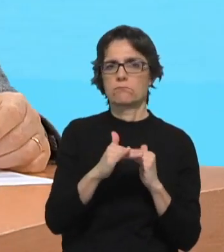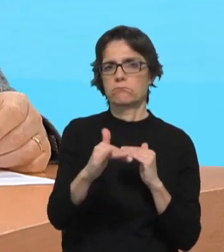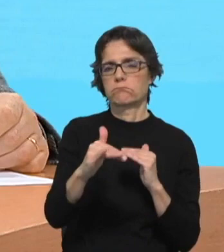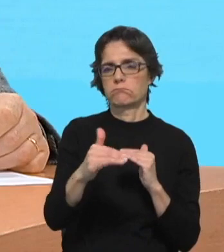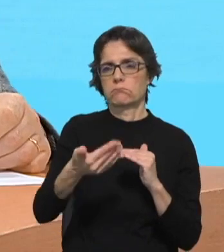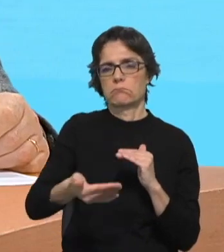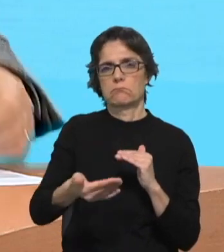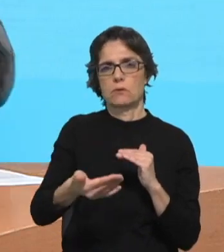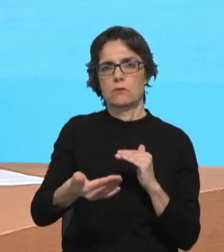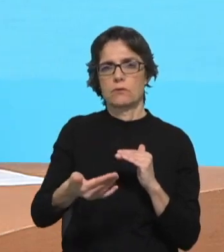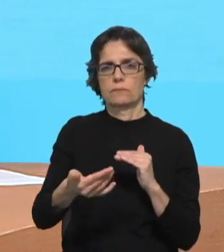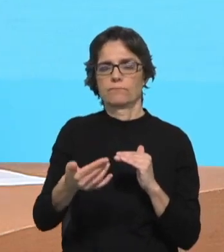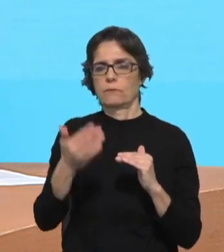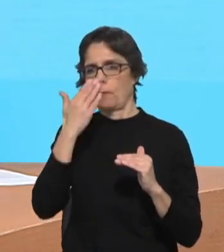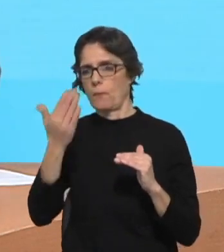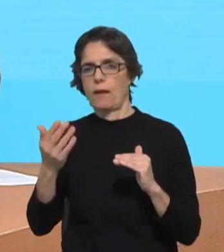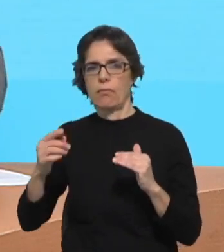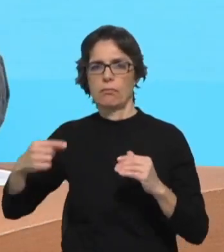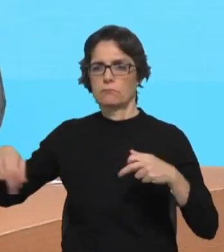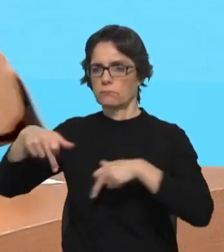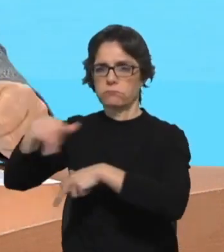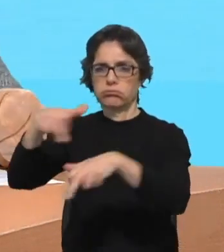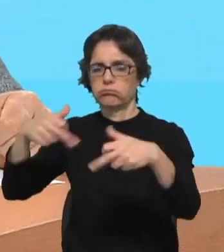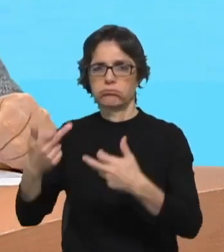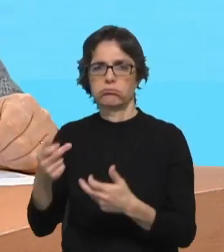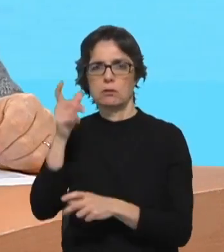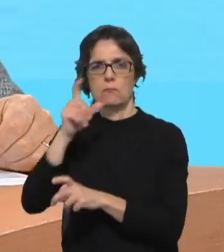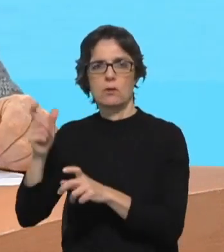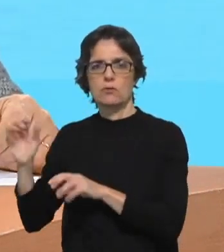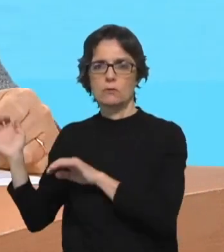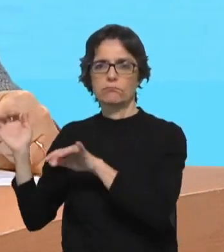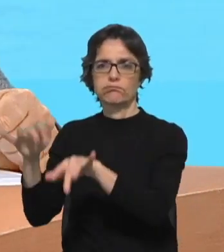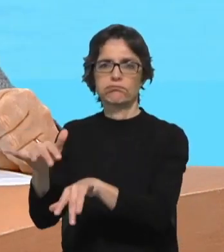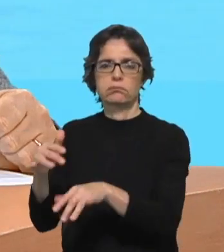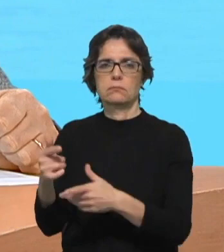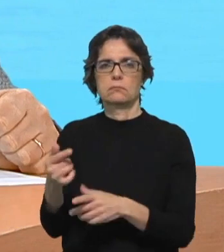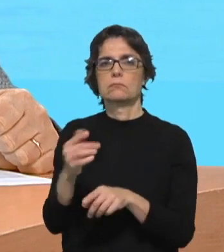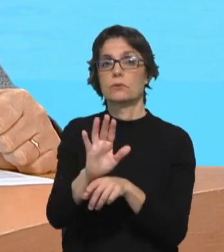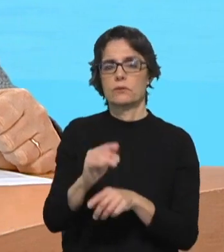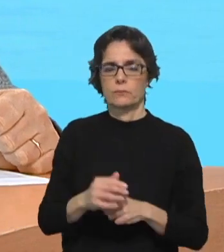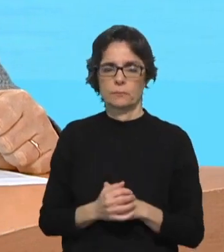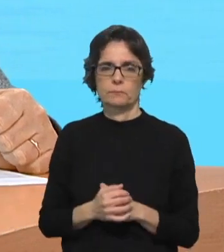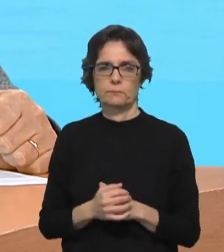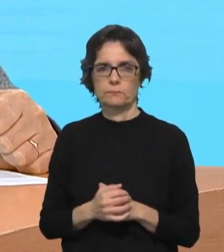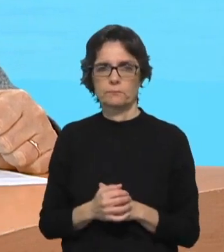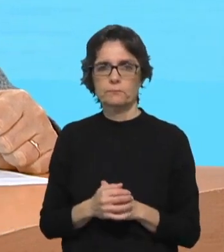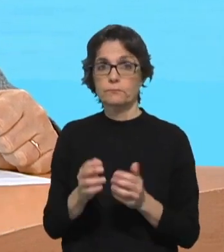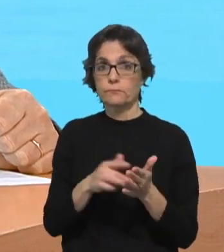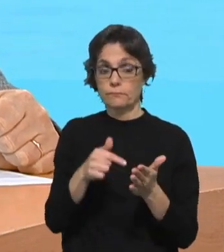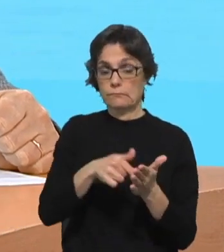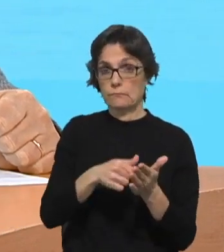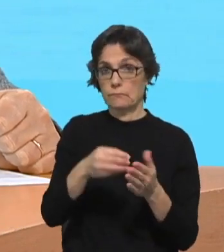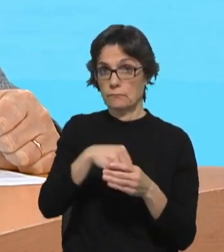mobilidade, pelas dinâmicas de novos residentes. Por exemplo, um dado curioso que é trabalhado neste livro diz respeito,